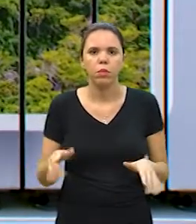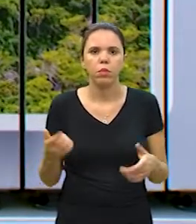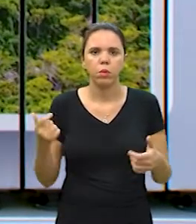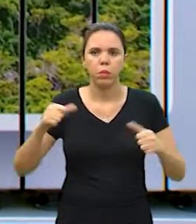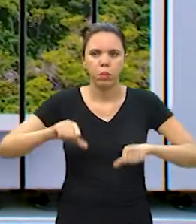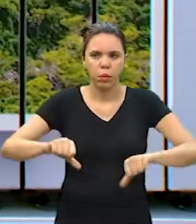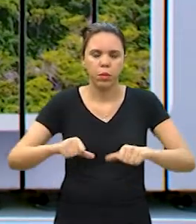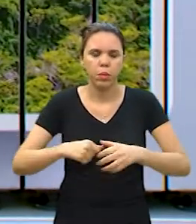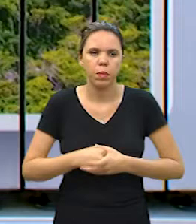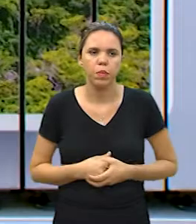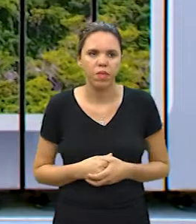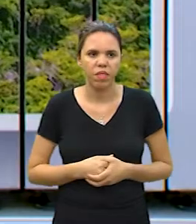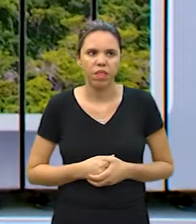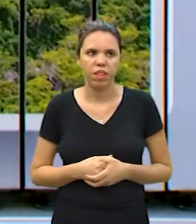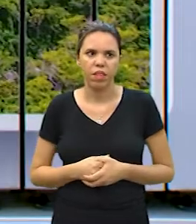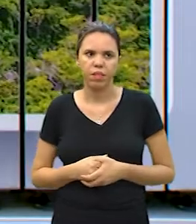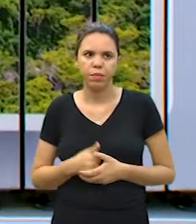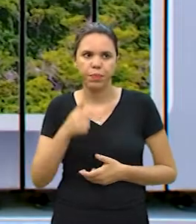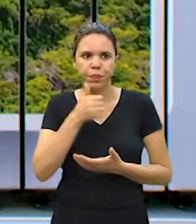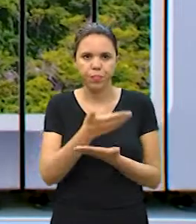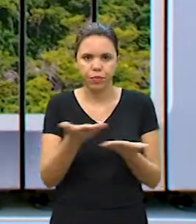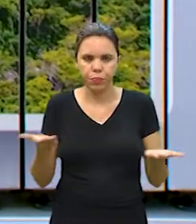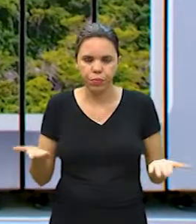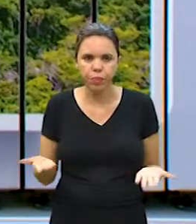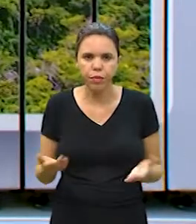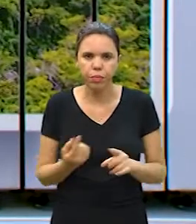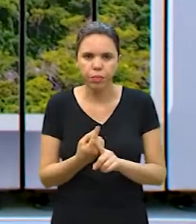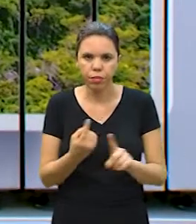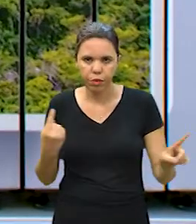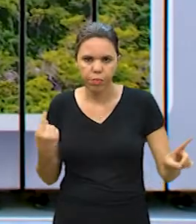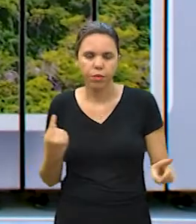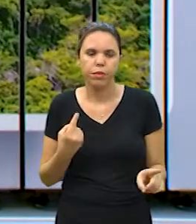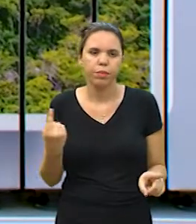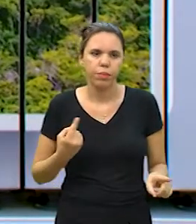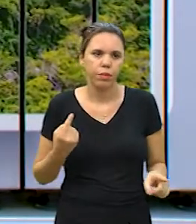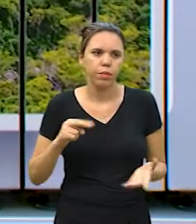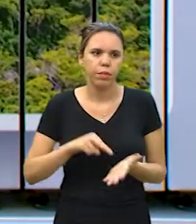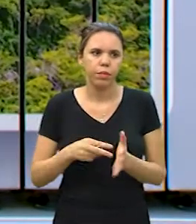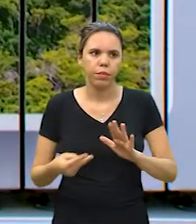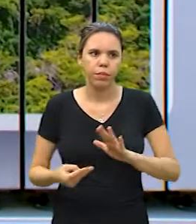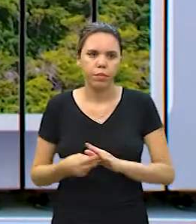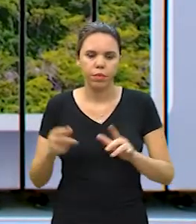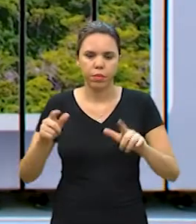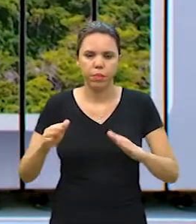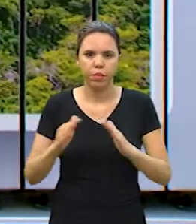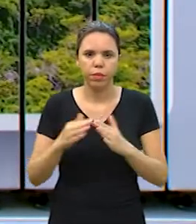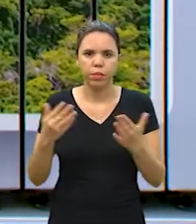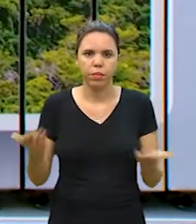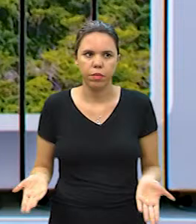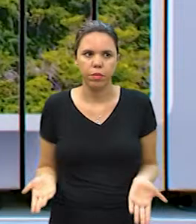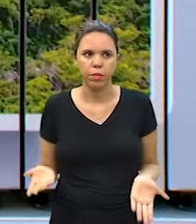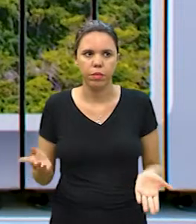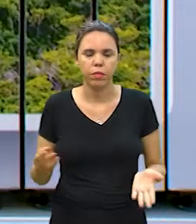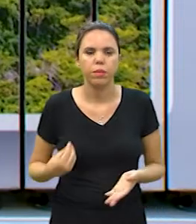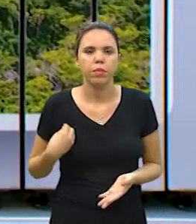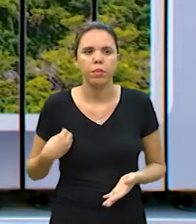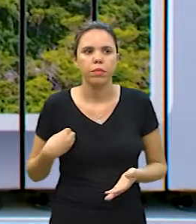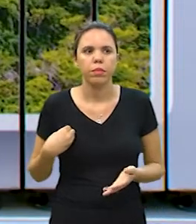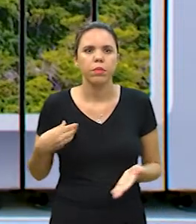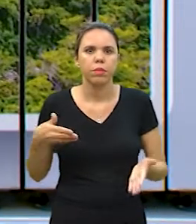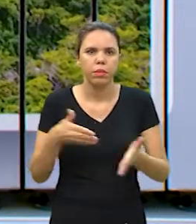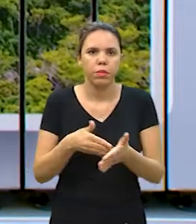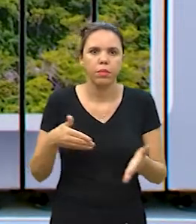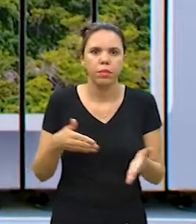isso agravou. Então, as mulheres estão em isolamento social, significa que o espaço da casa esteve ainda